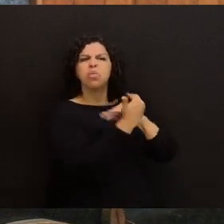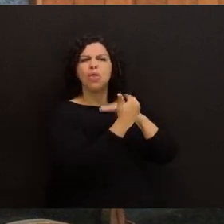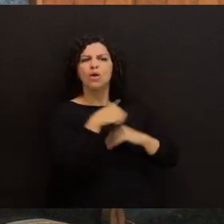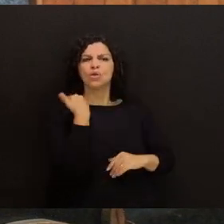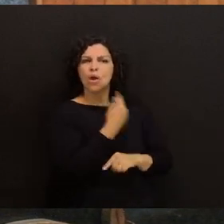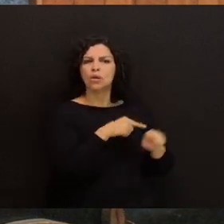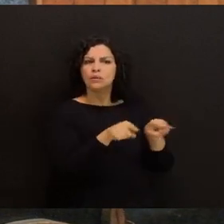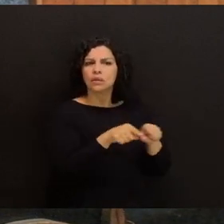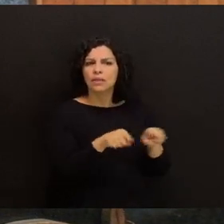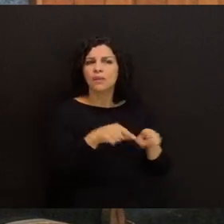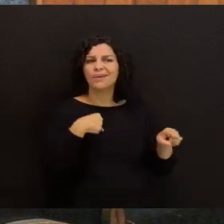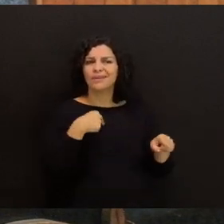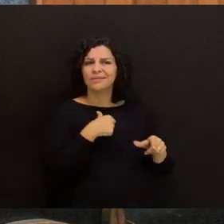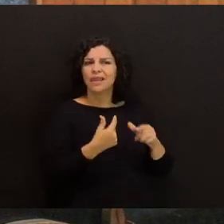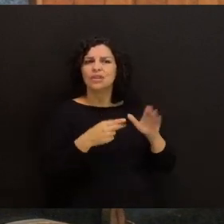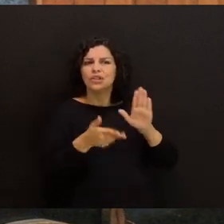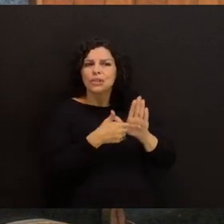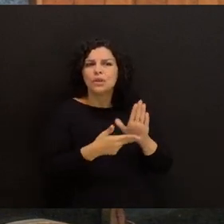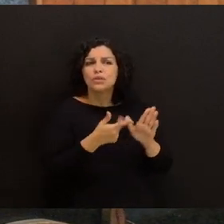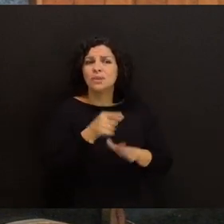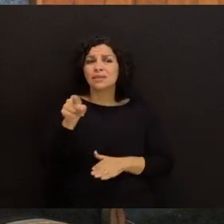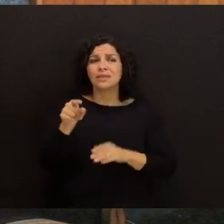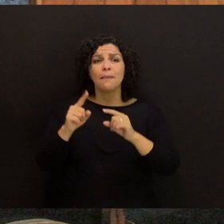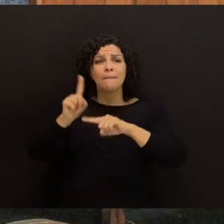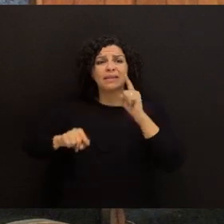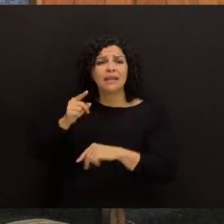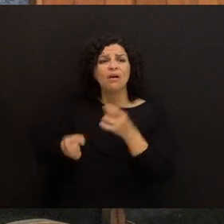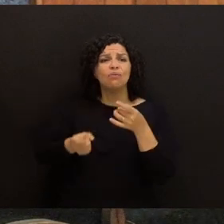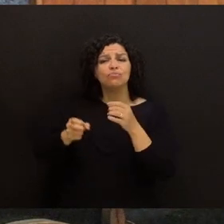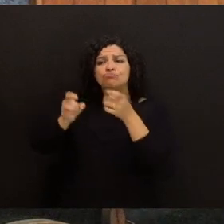quando a gente deu um depósito de coisas abandonadas